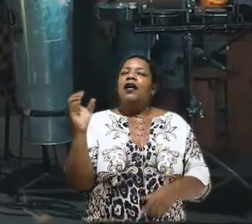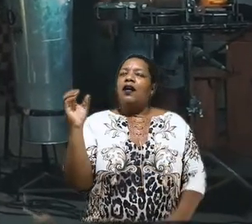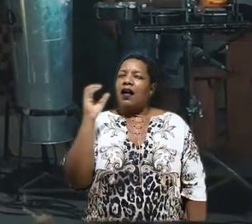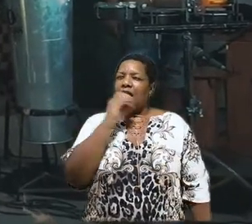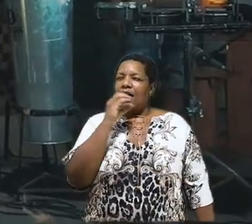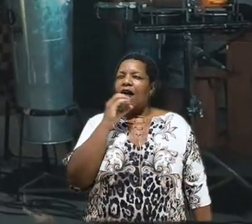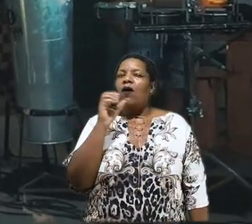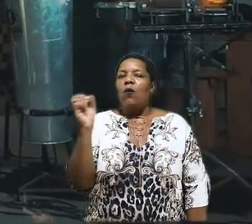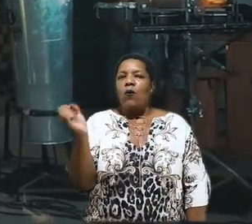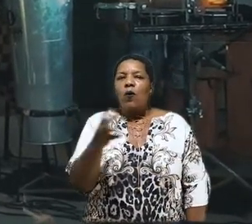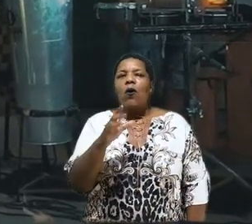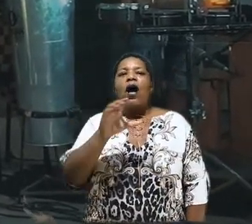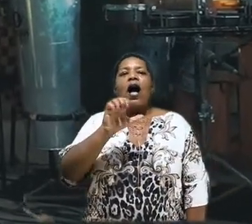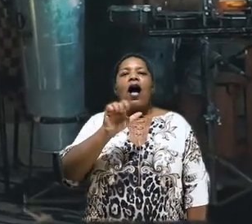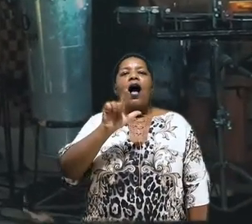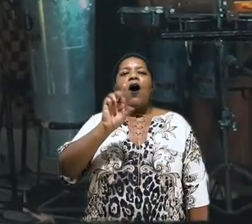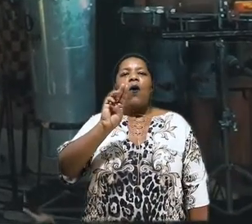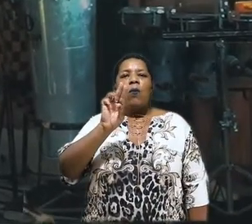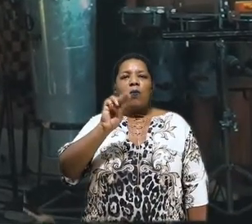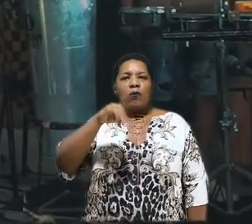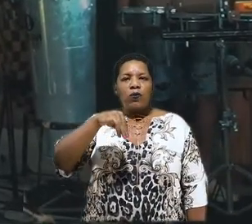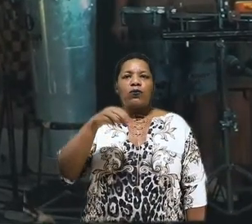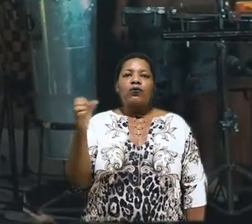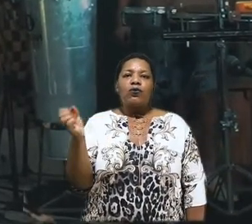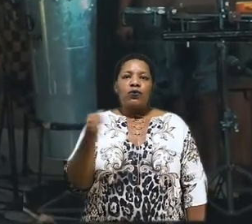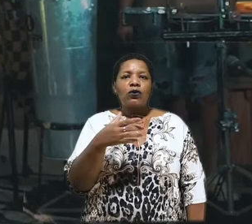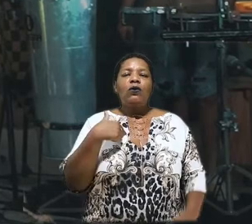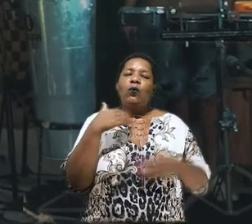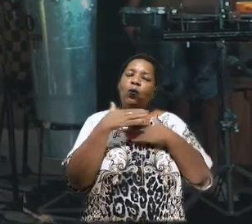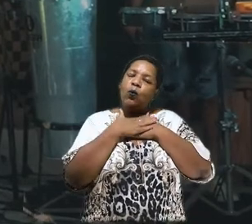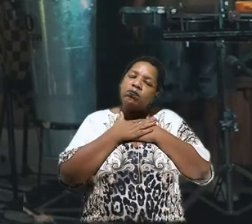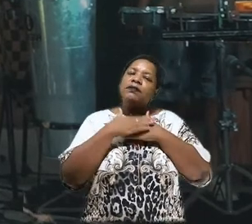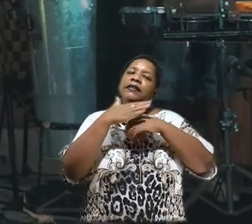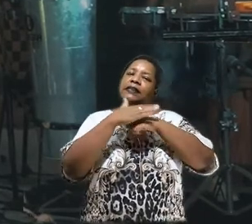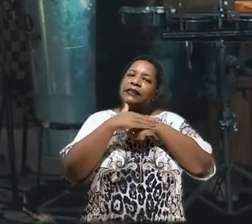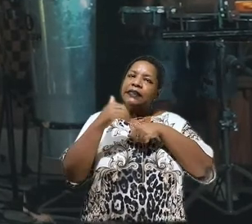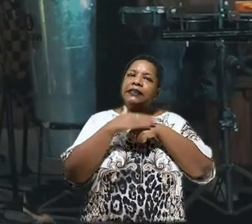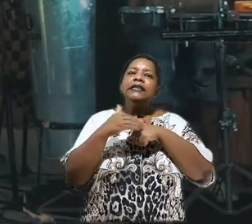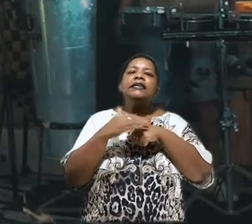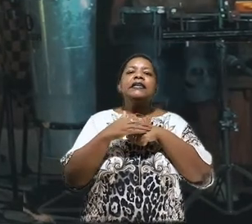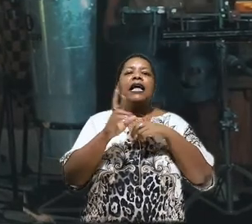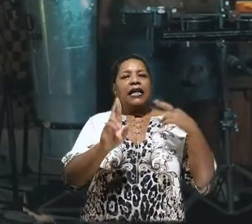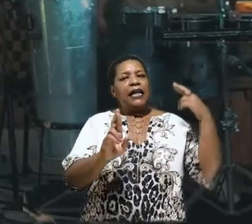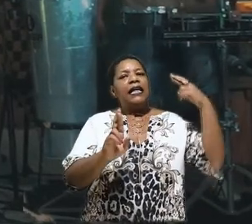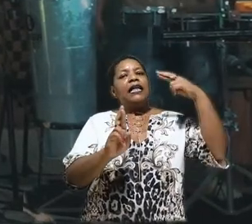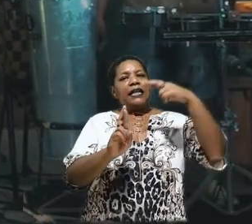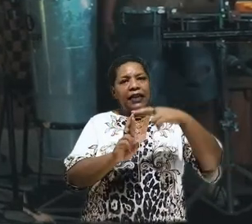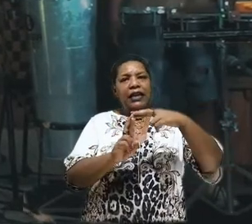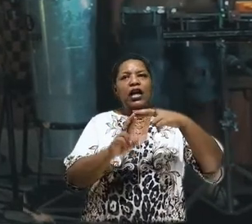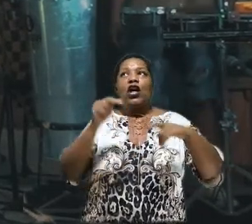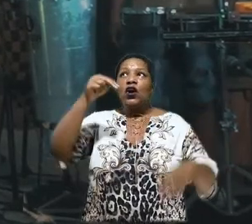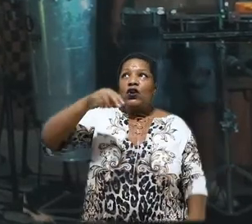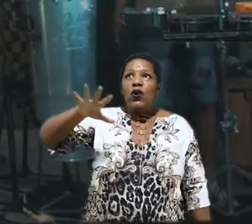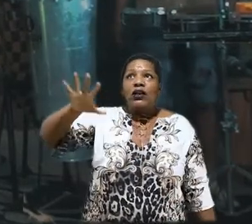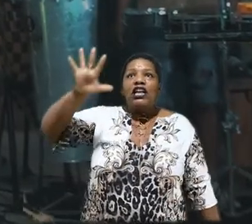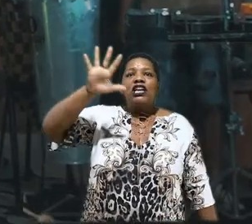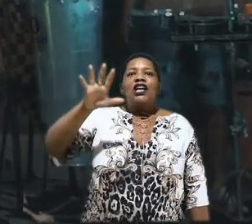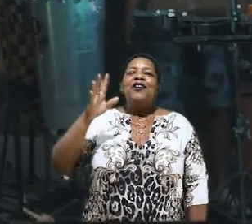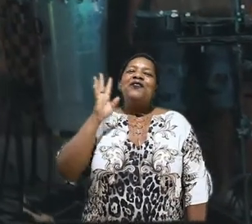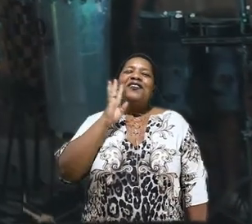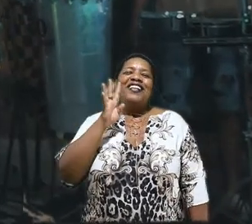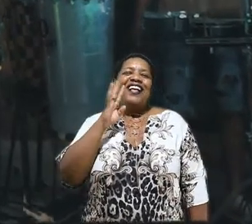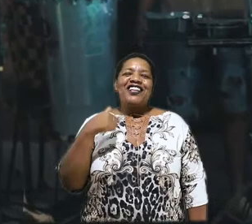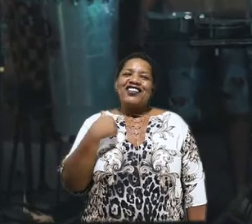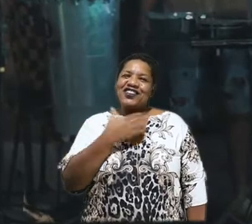vocês em breve tem um álbum novo para vocês eu tô preparando com muito carinho com muita referência esquina com muita coisa